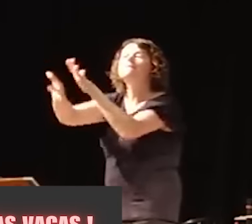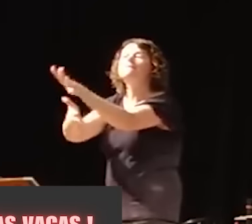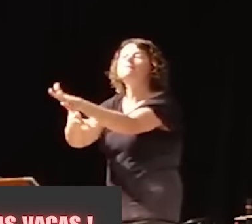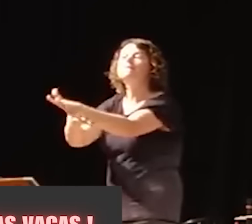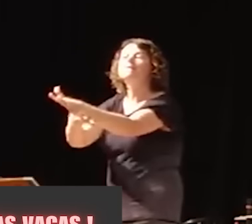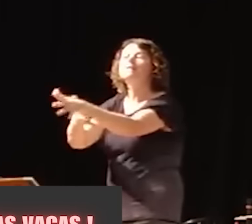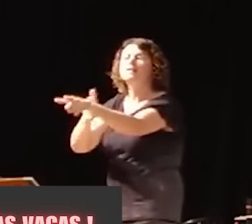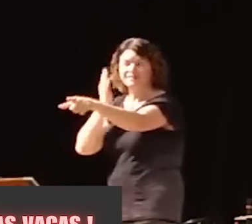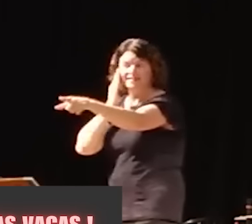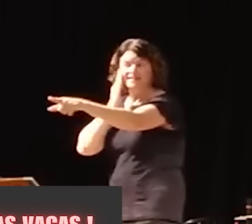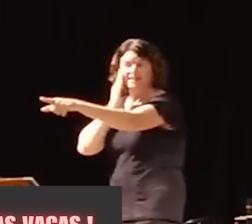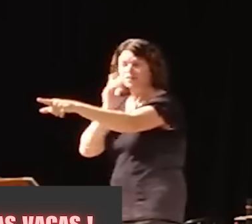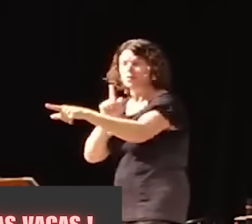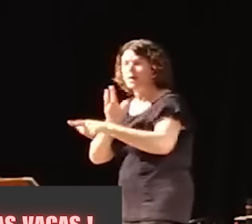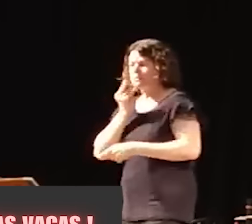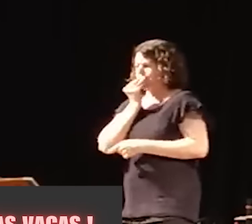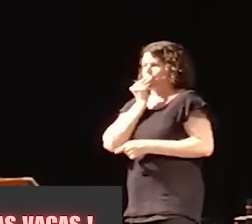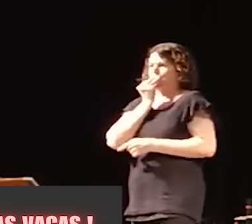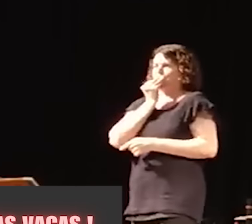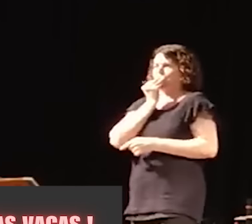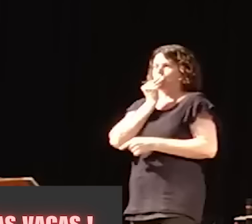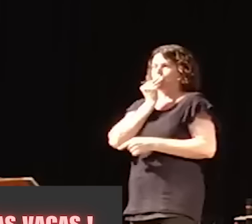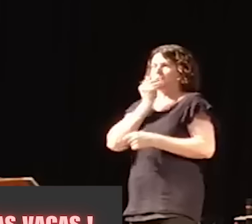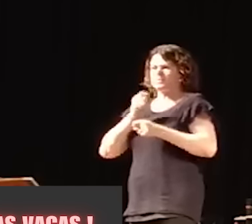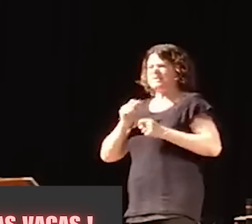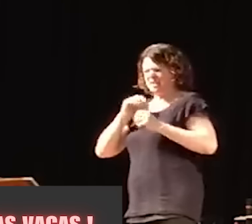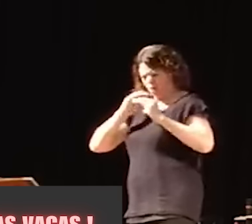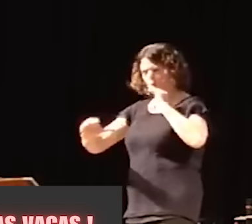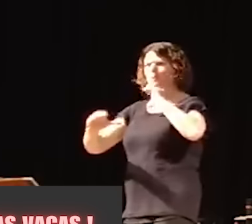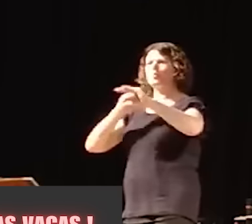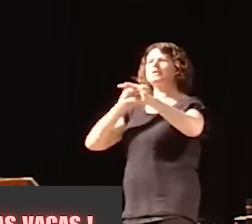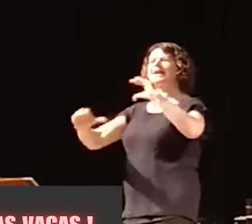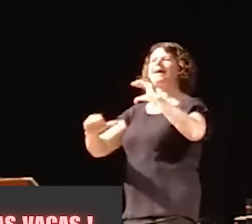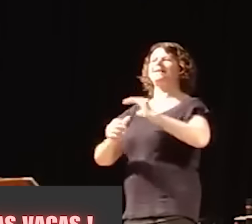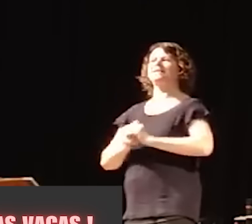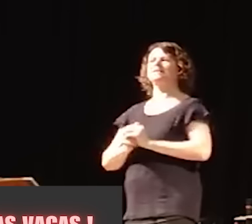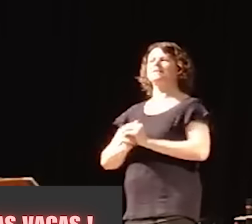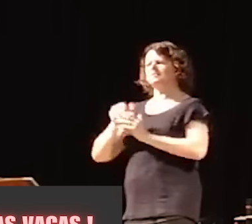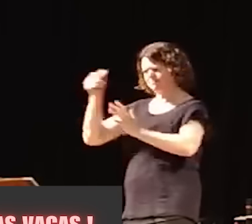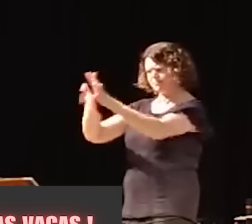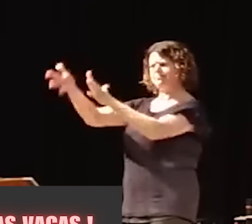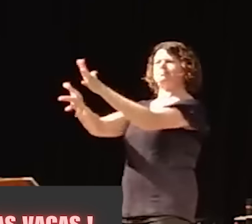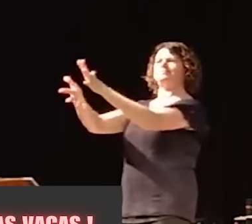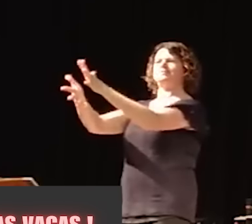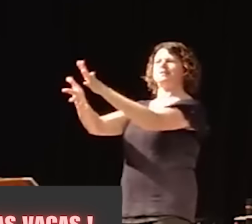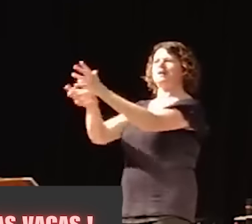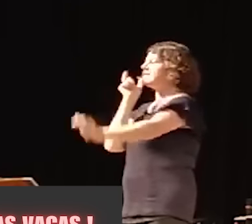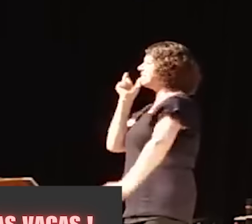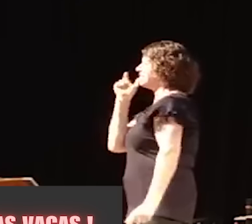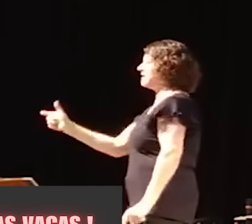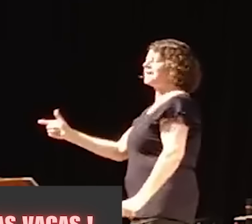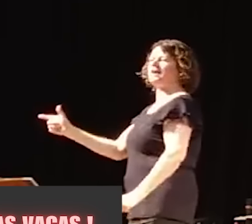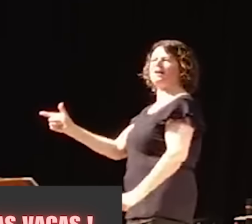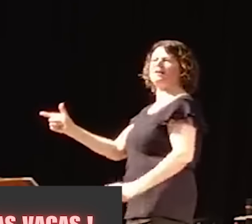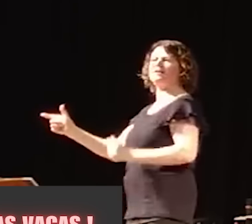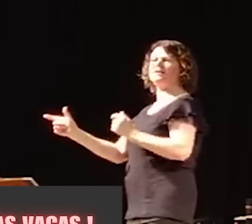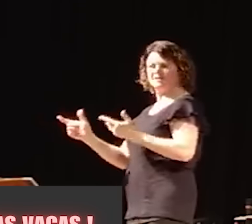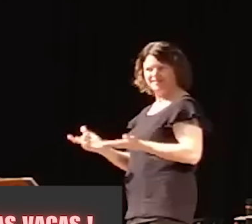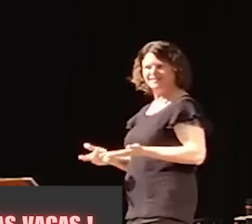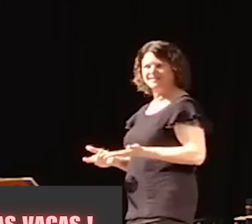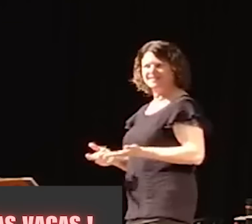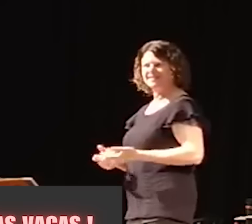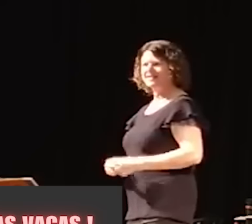disso a fé tem que ser o quê comunicada Davi disse ao filisteu tu vens a mim com espada